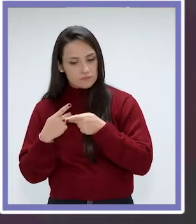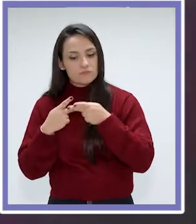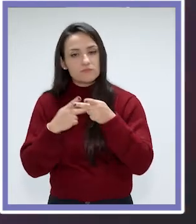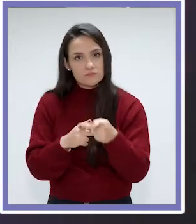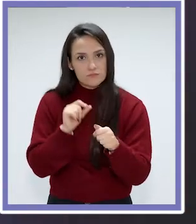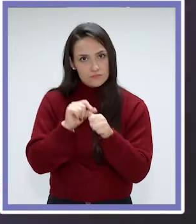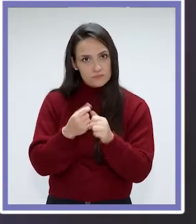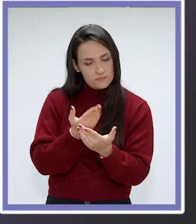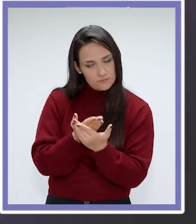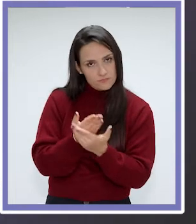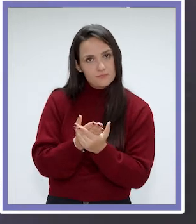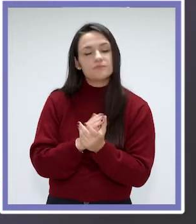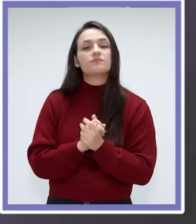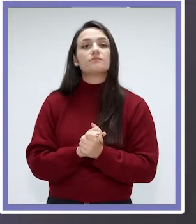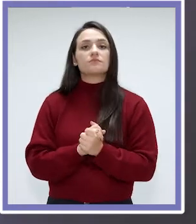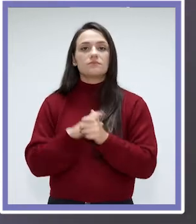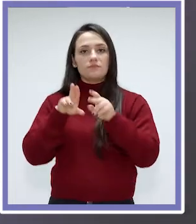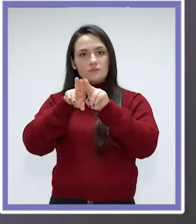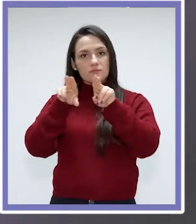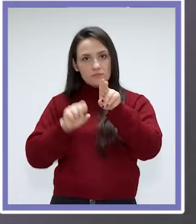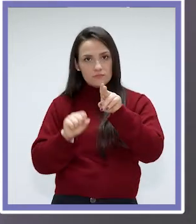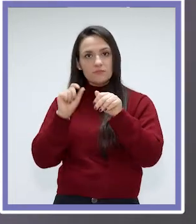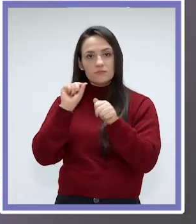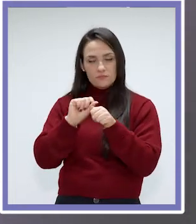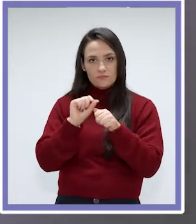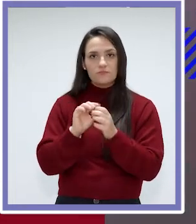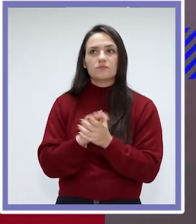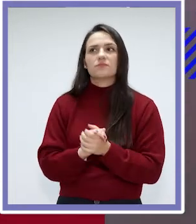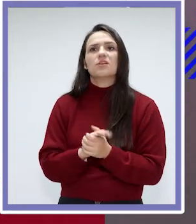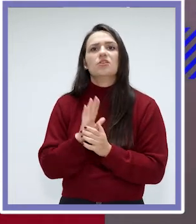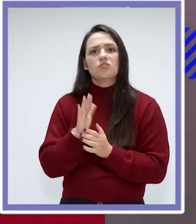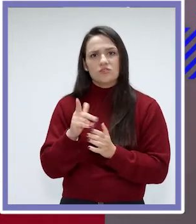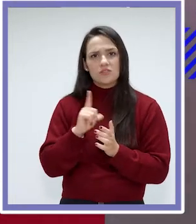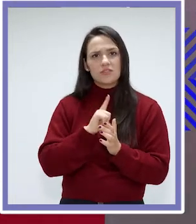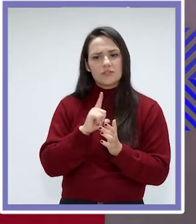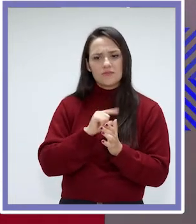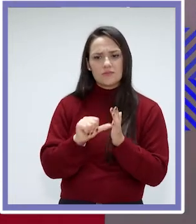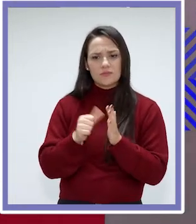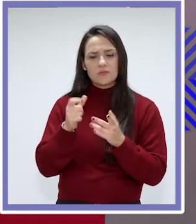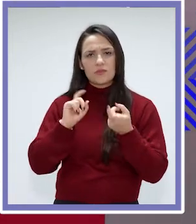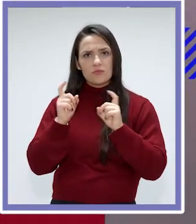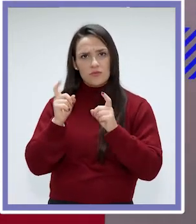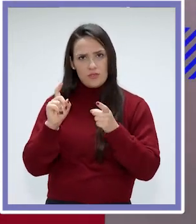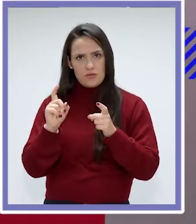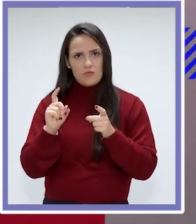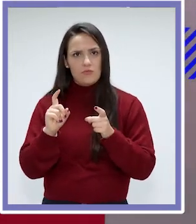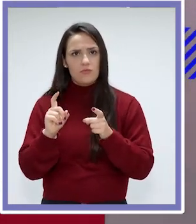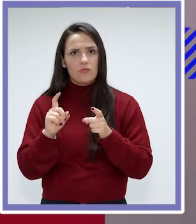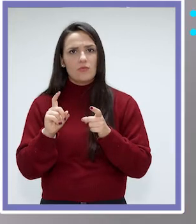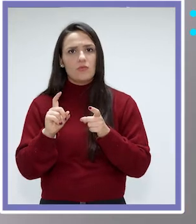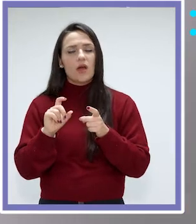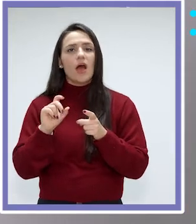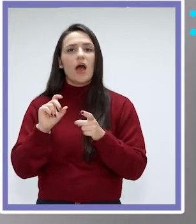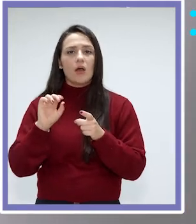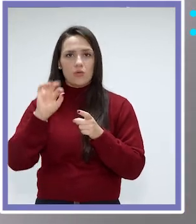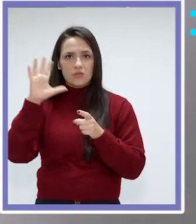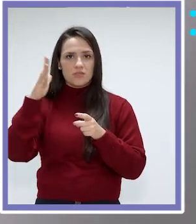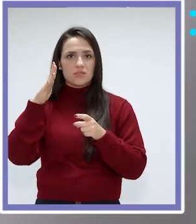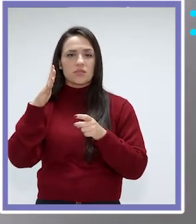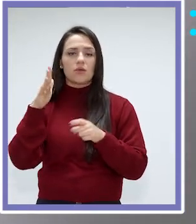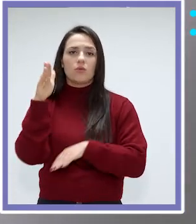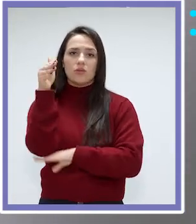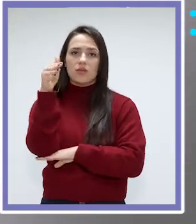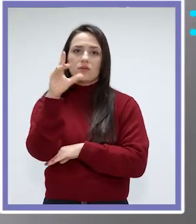esse trabalho, né, da UEMS, e nós tivemos a primeira reunião do corredor aqui em Campo Grande, né, que foi no Hotel de